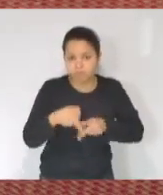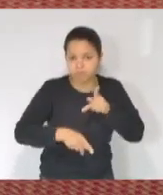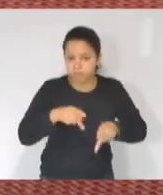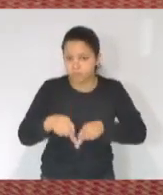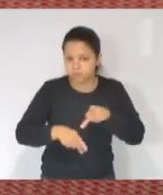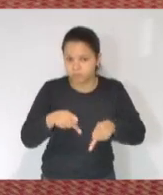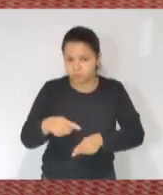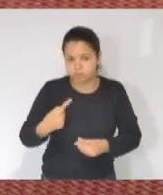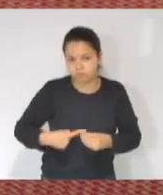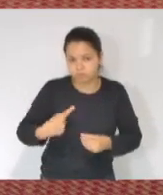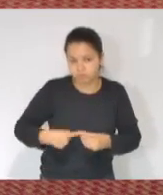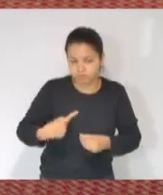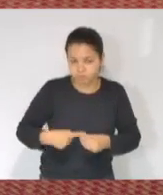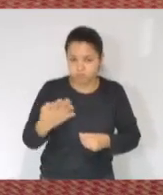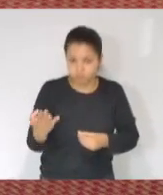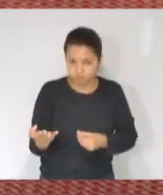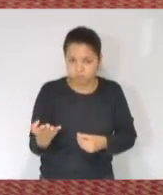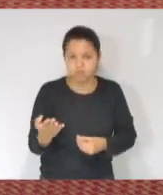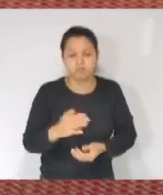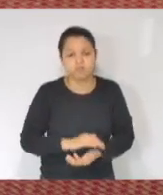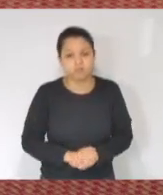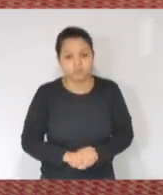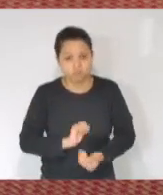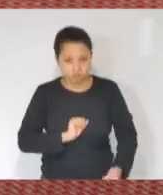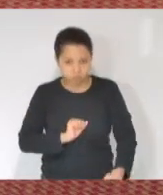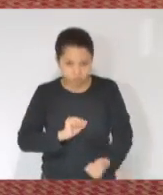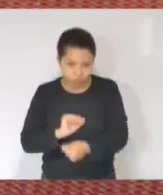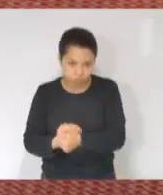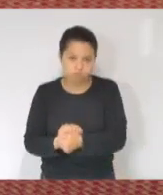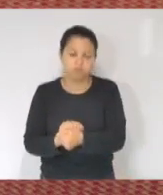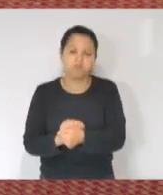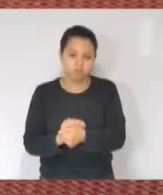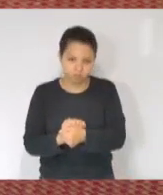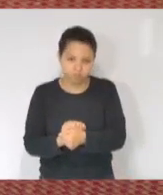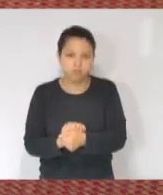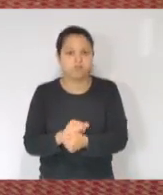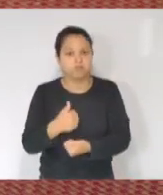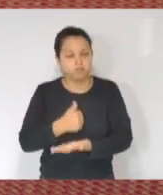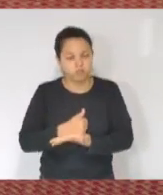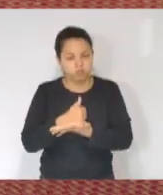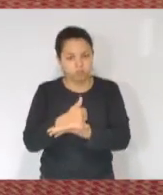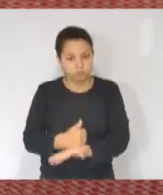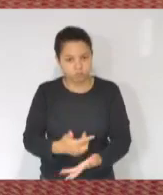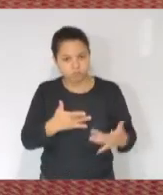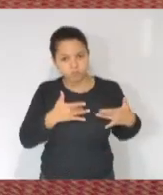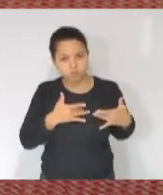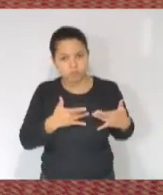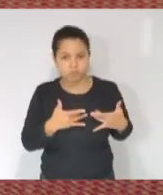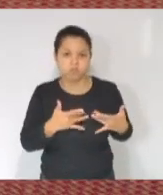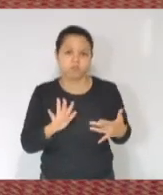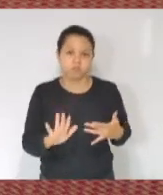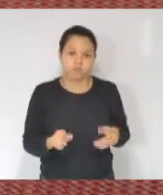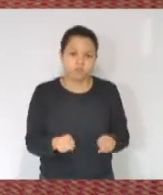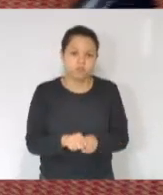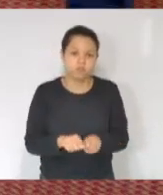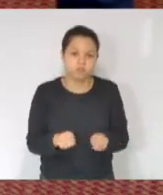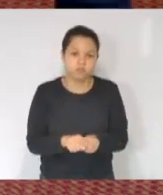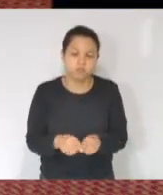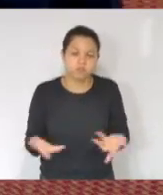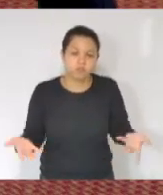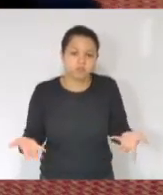do município de Vitor Meirelles, e eu me junto a vocês, sou solidário, mas sou também... Nesse